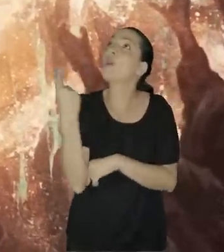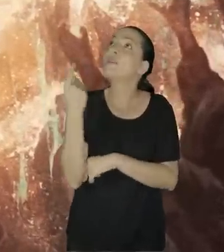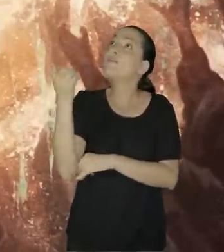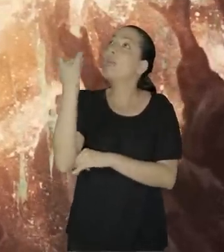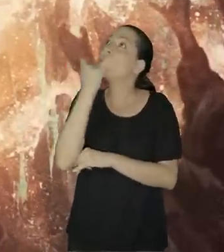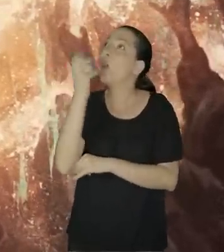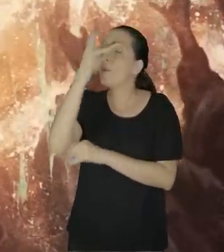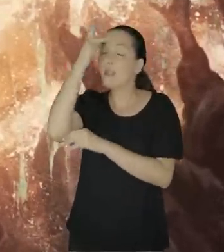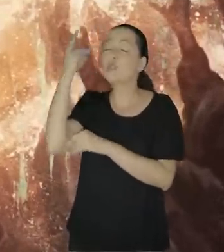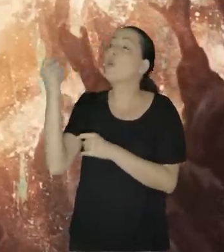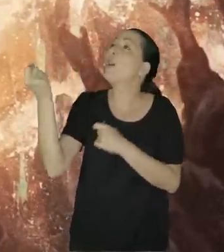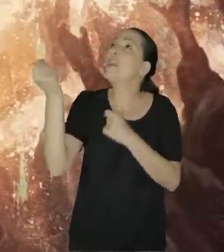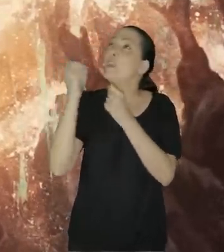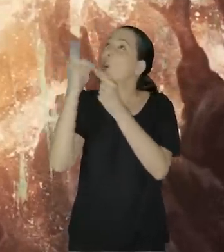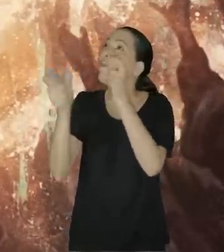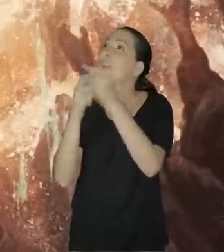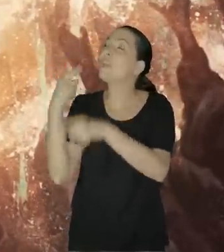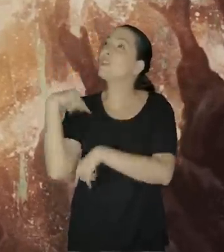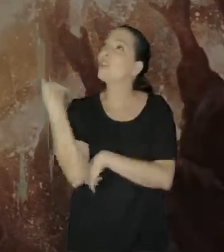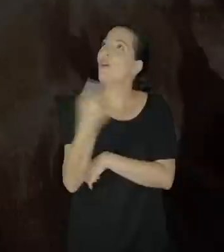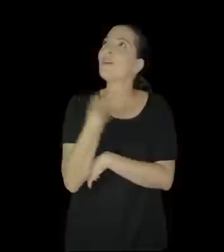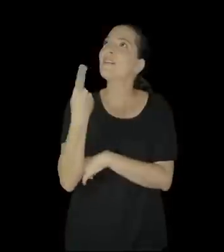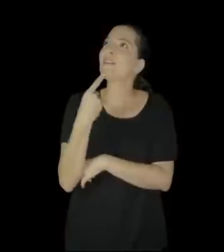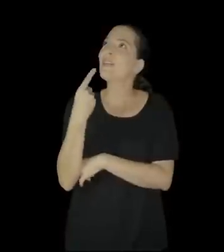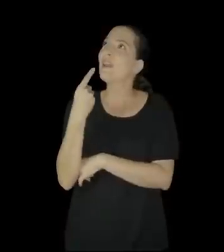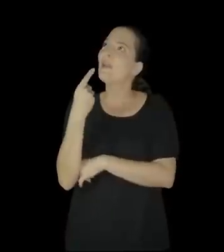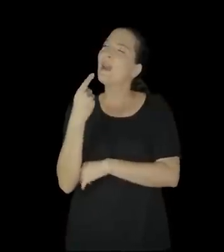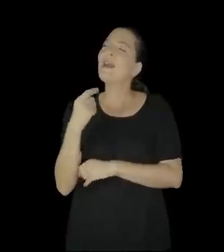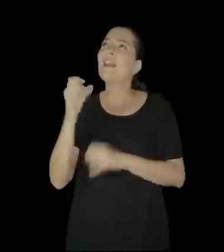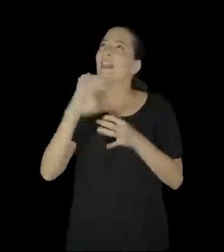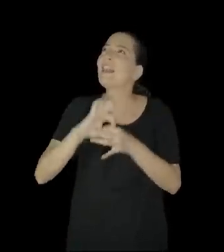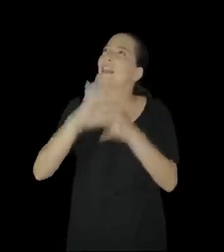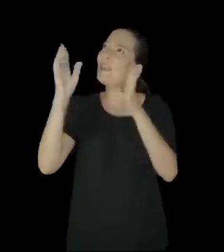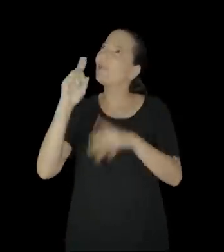tentação, mas livrai-nos do mal. Amém.